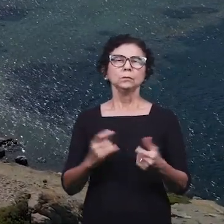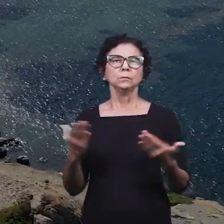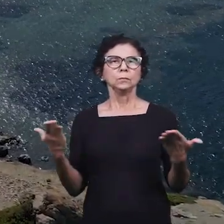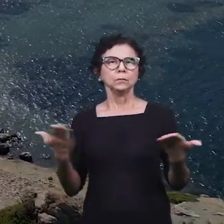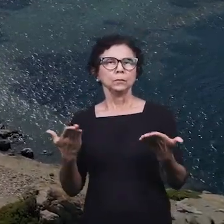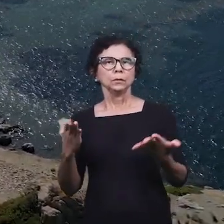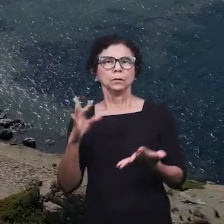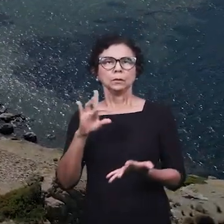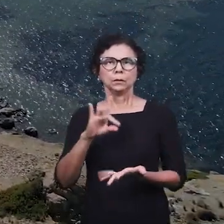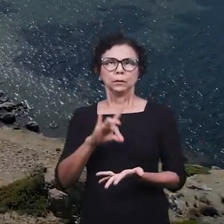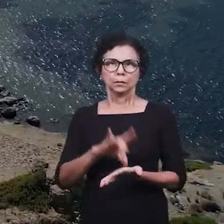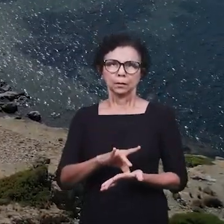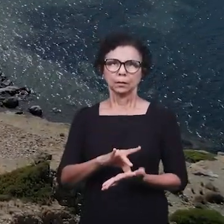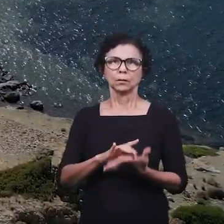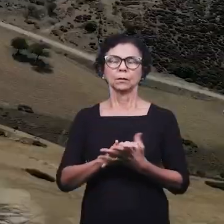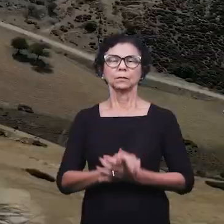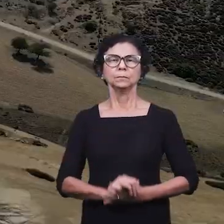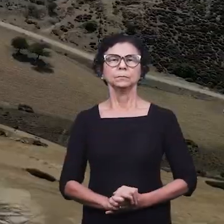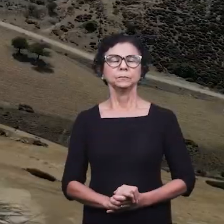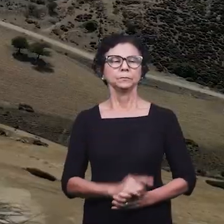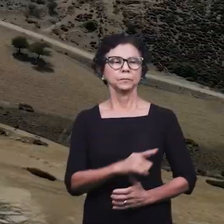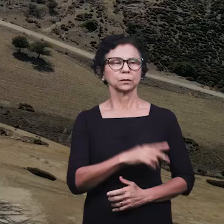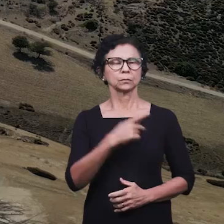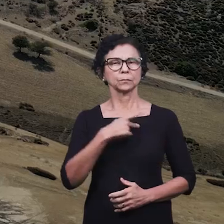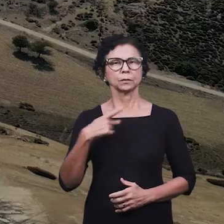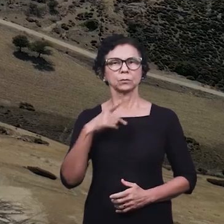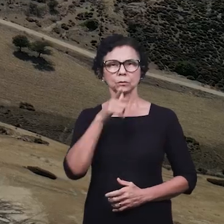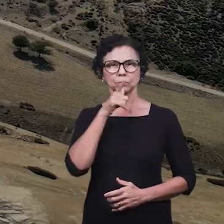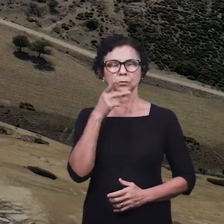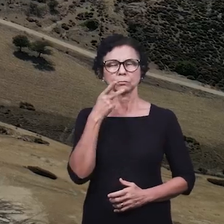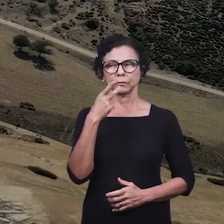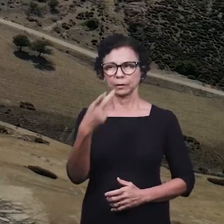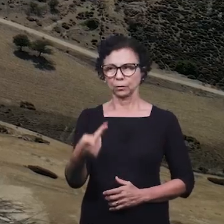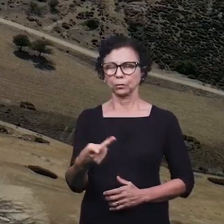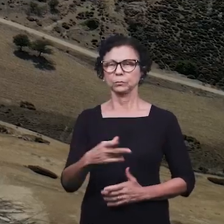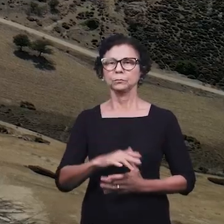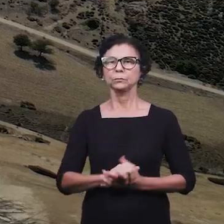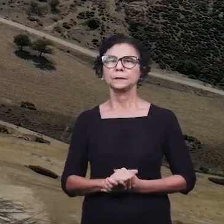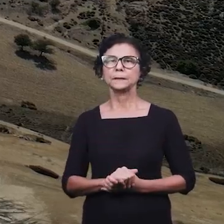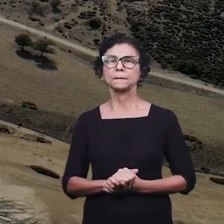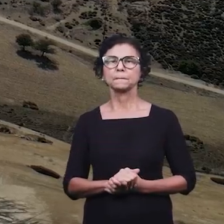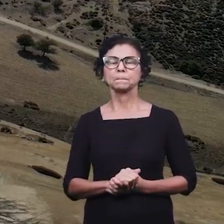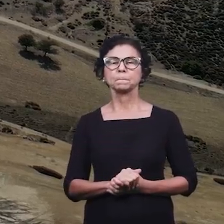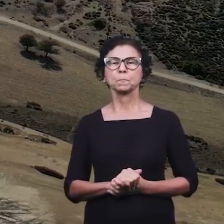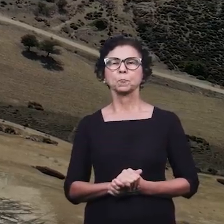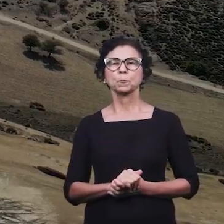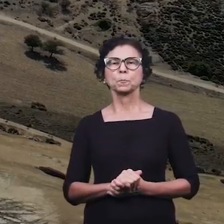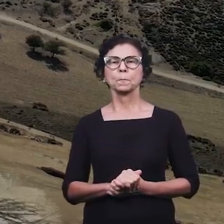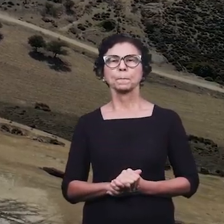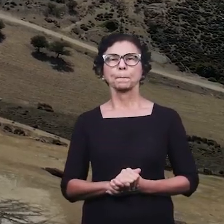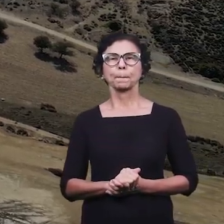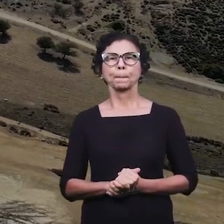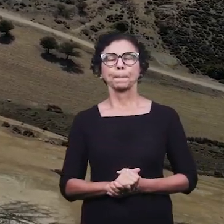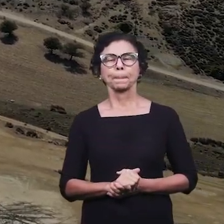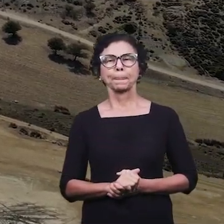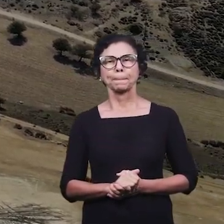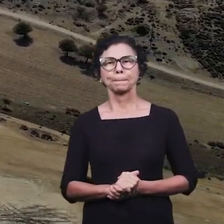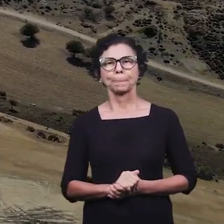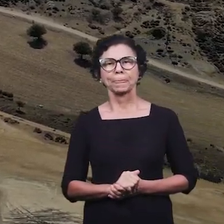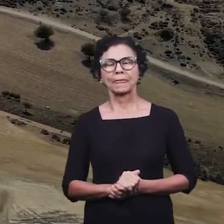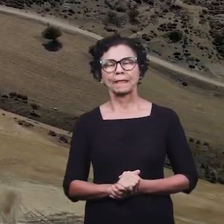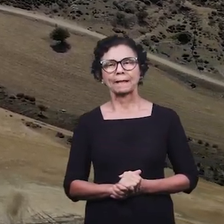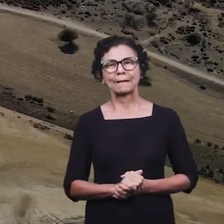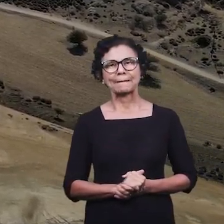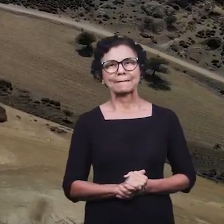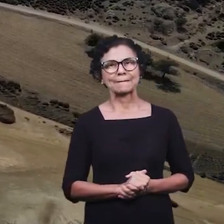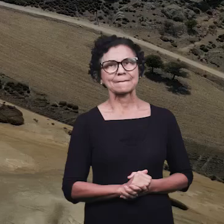esse e o mensageiro, né, dentro disso que o Gilson falou agora no final, pastor Gedeuti, né, o mensageiro é aquele que fala em nome do